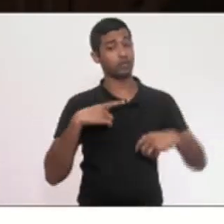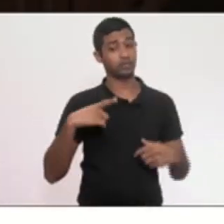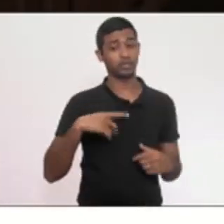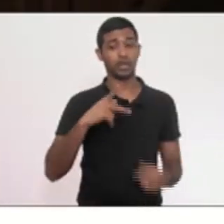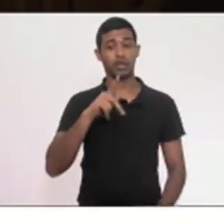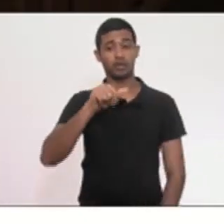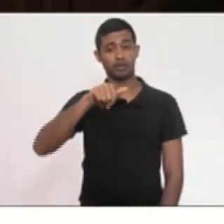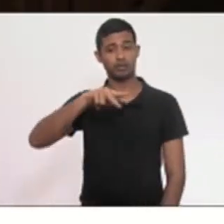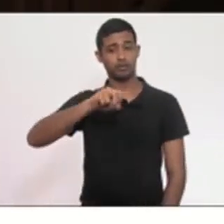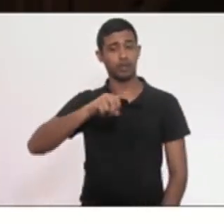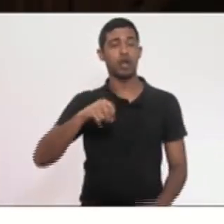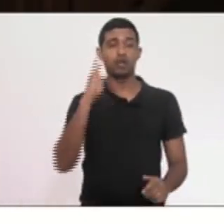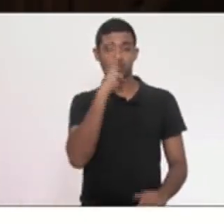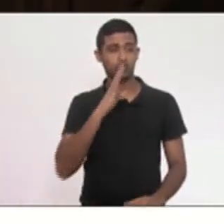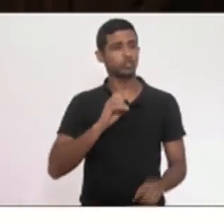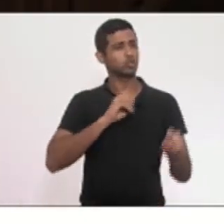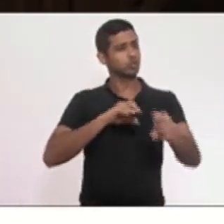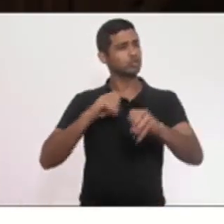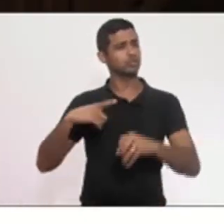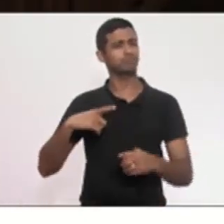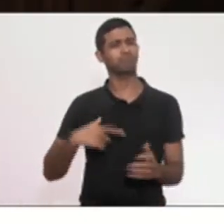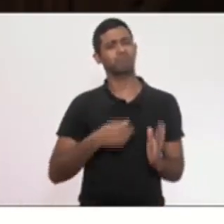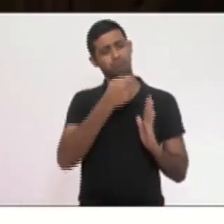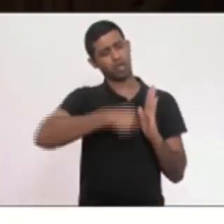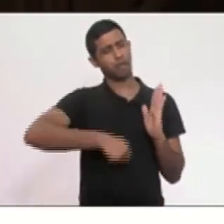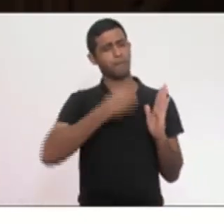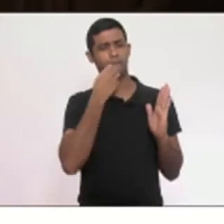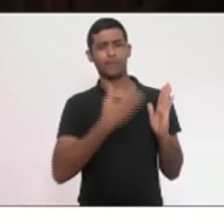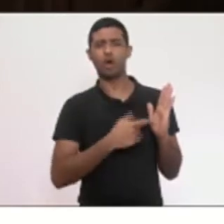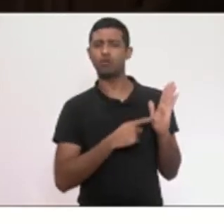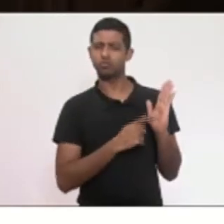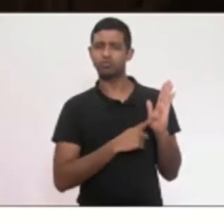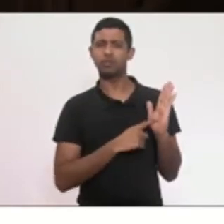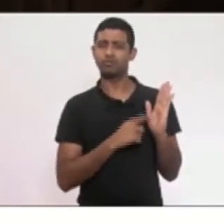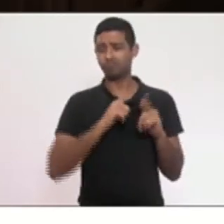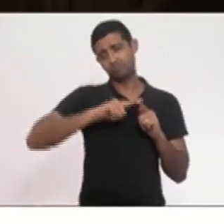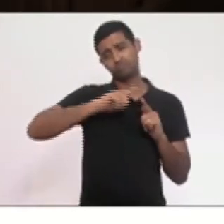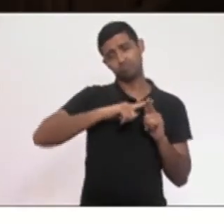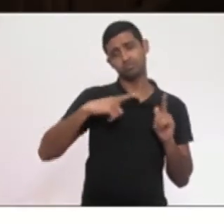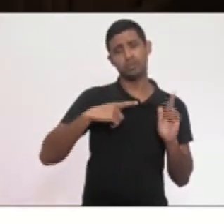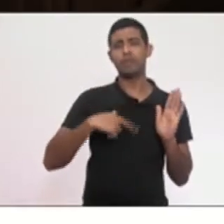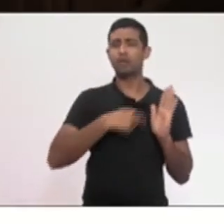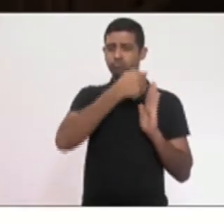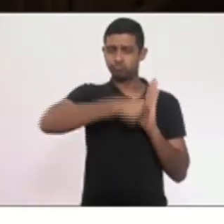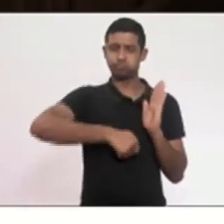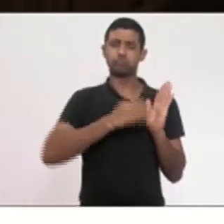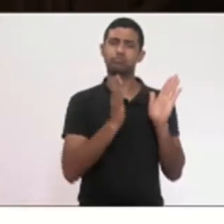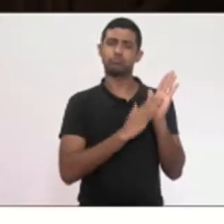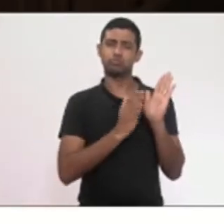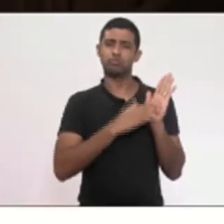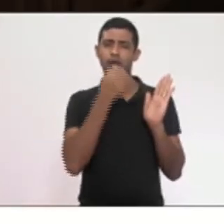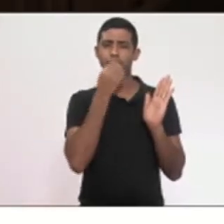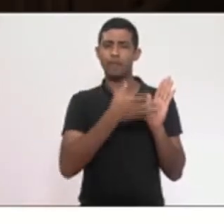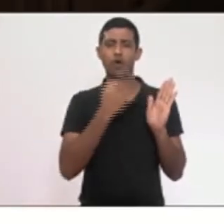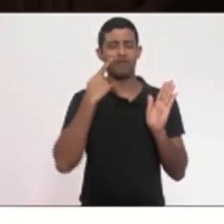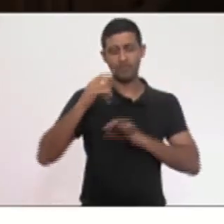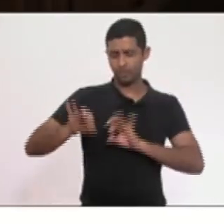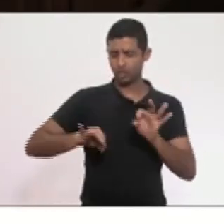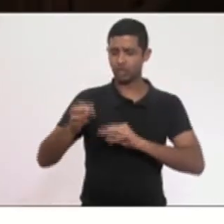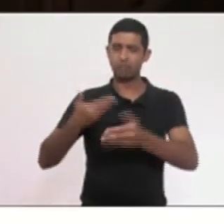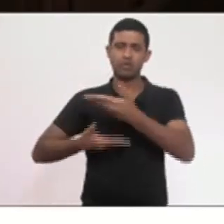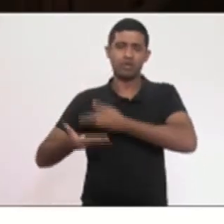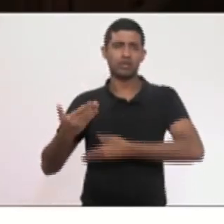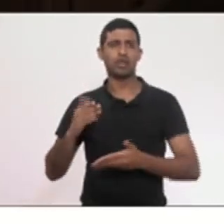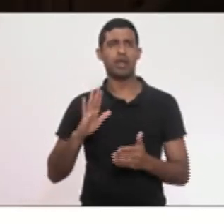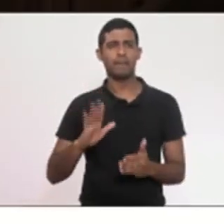de Educação bem formulado, com problemas, evidentemente com problemas, mas de modo geral bem formulado, a partir de um processo participativo,